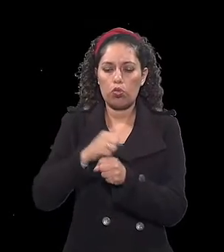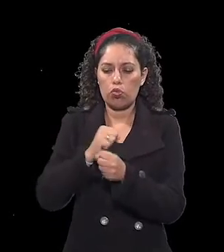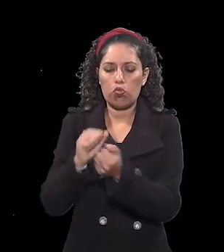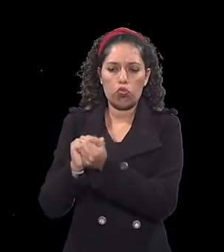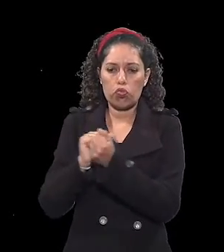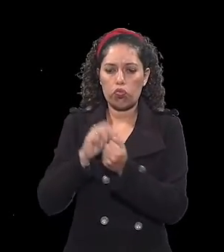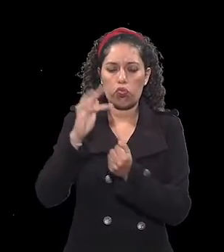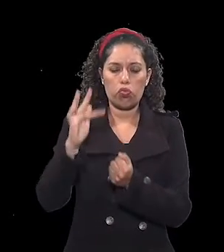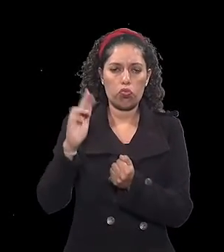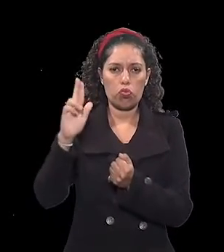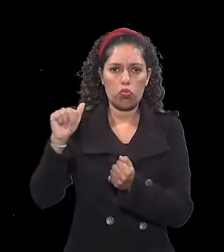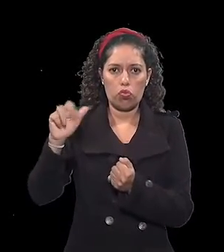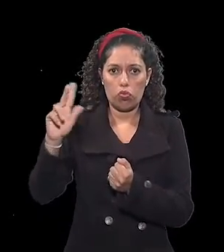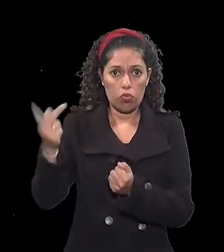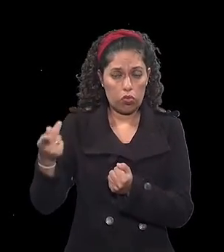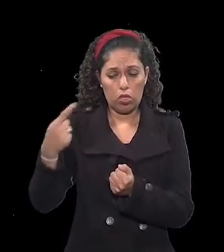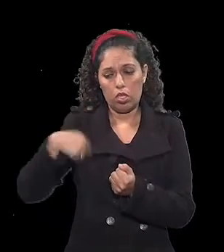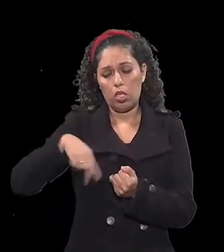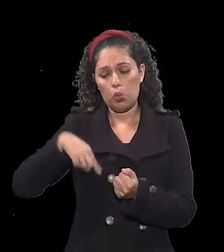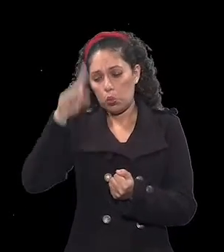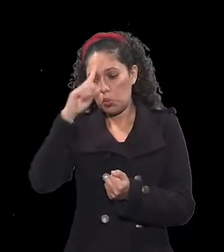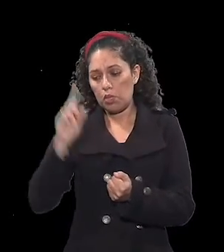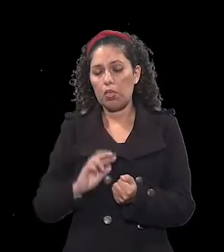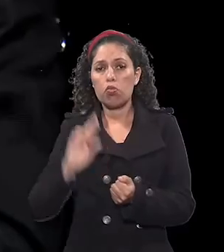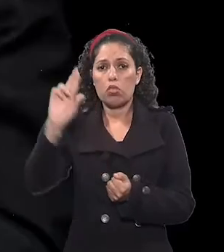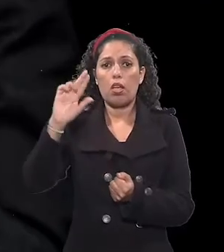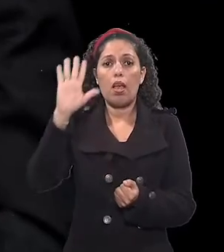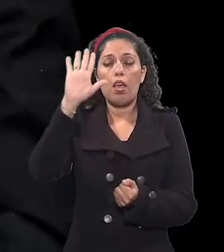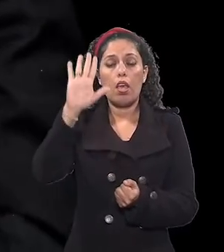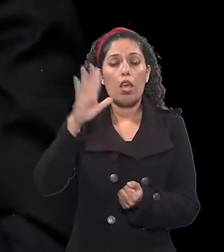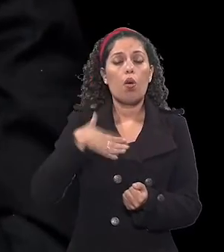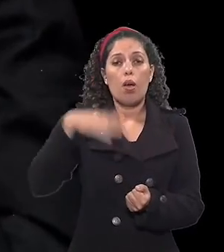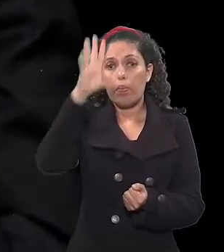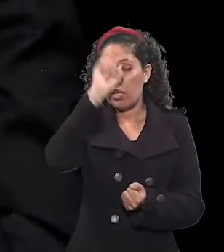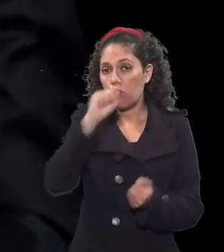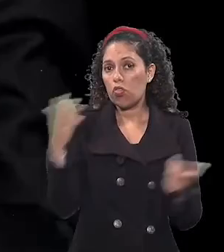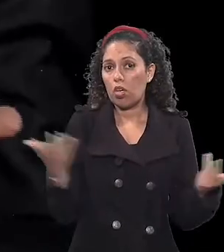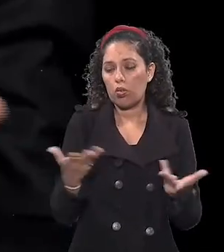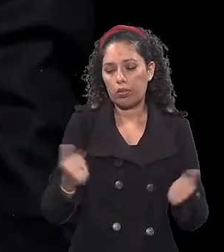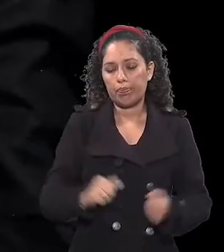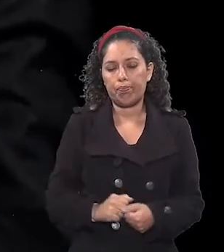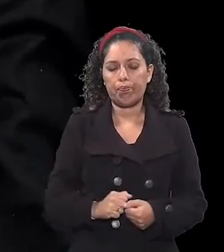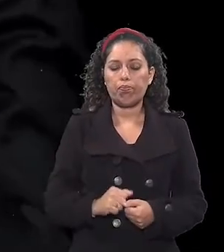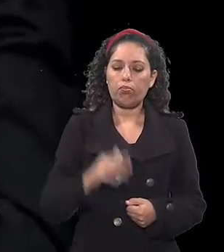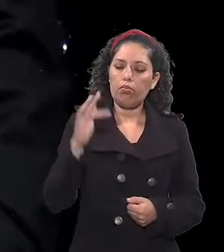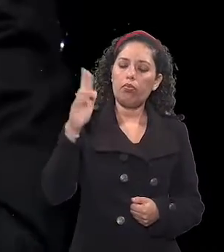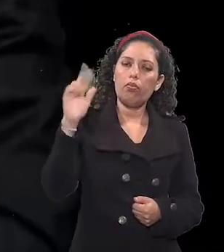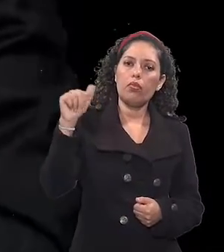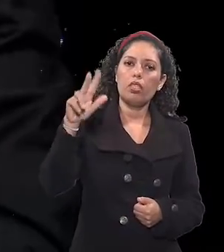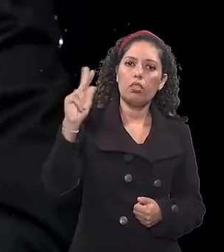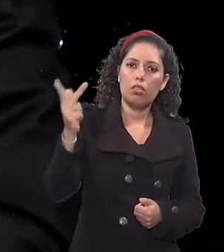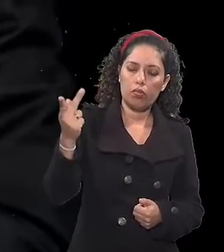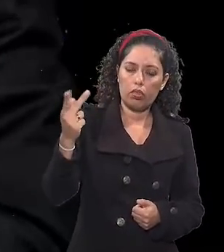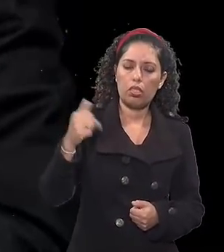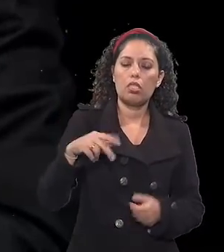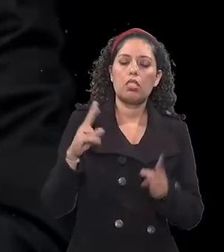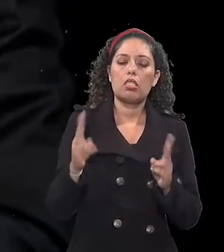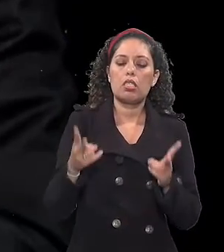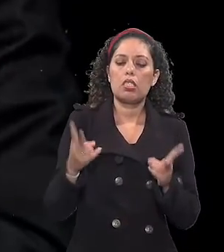E me entendendo de fato a minha responsabilidade, a minha real, agora, né? O funk normalmente é associado, graças a